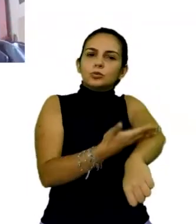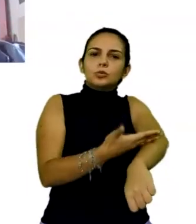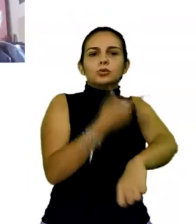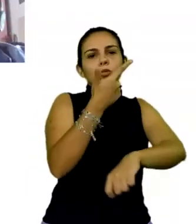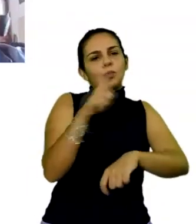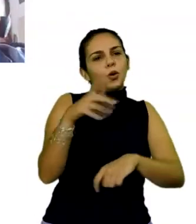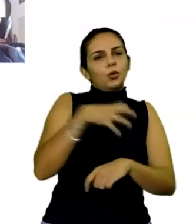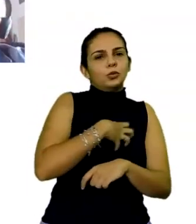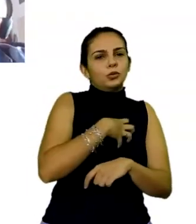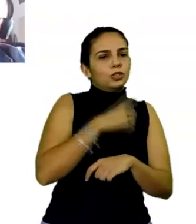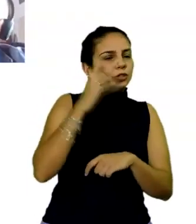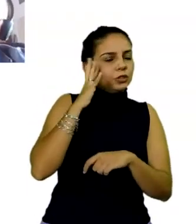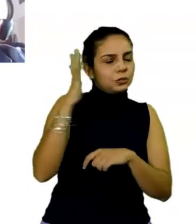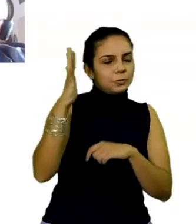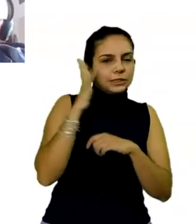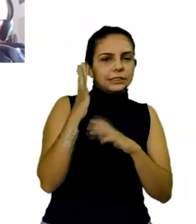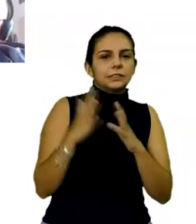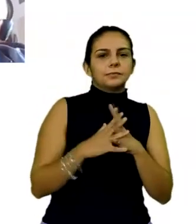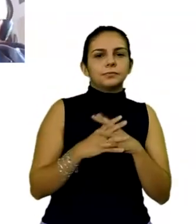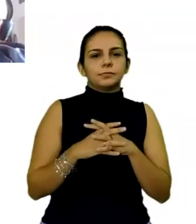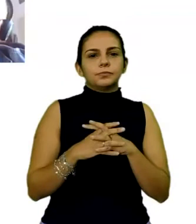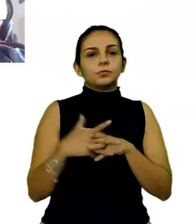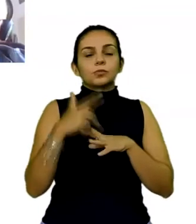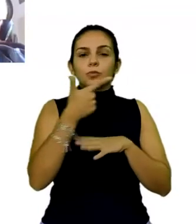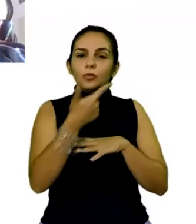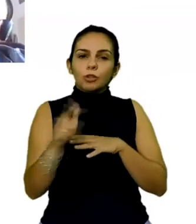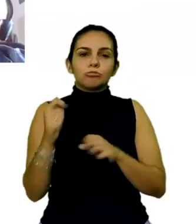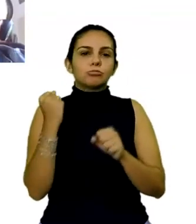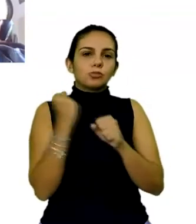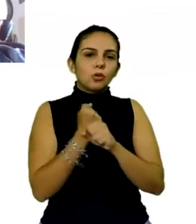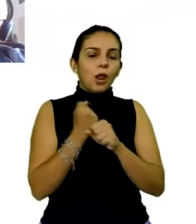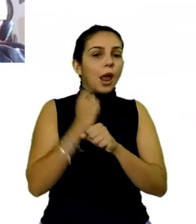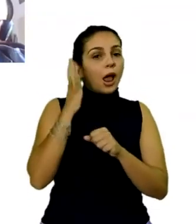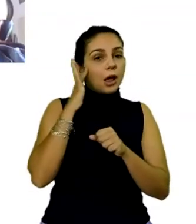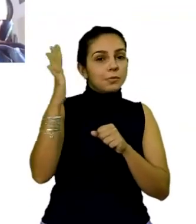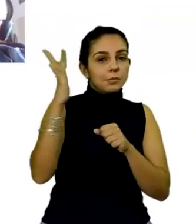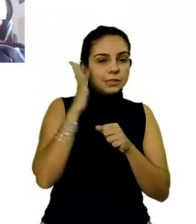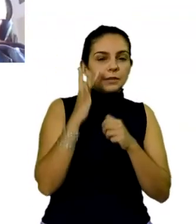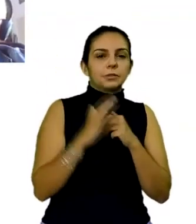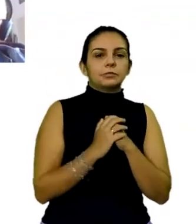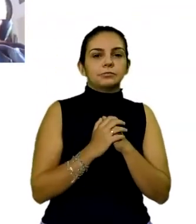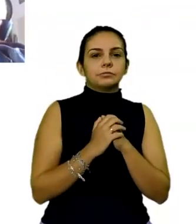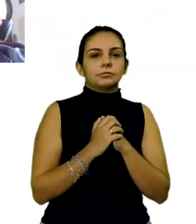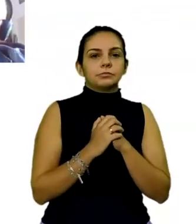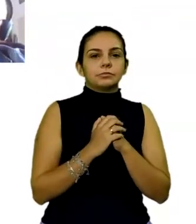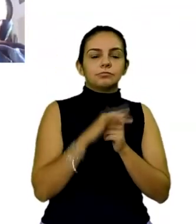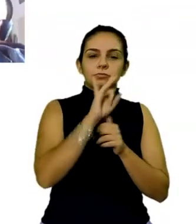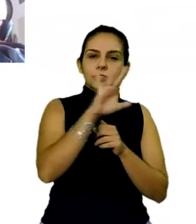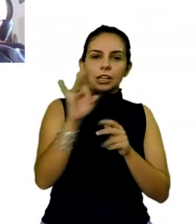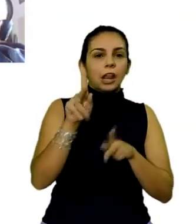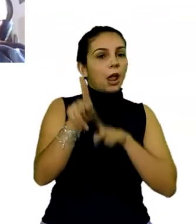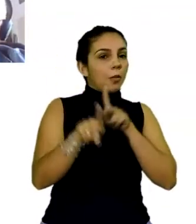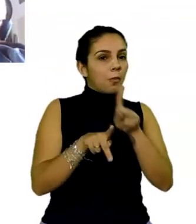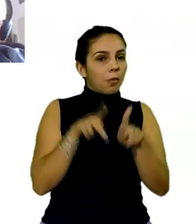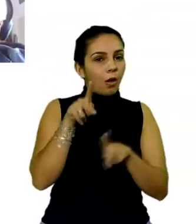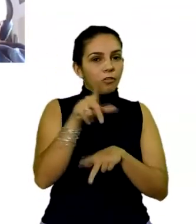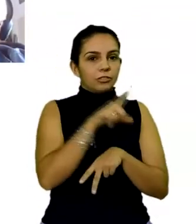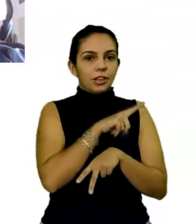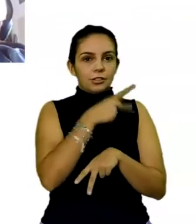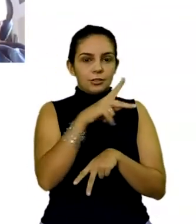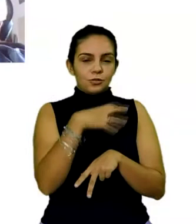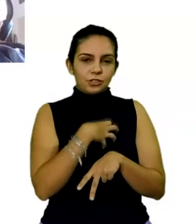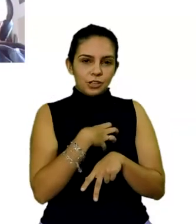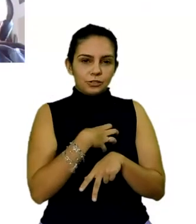de pensar, né? Que é outro jeito de construir o pensamento. Cada povo tem aquele